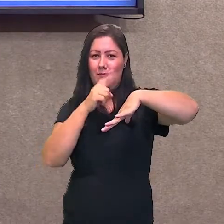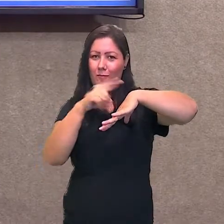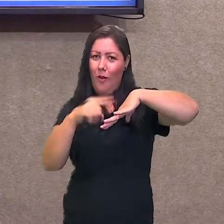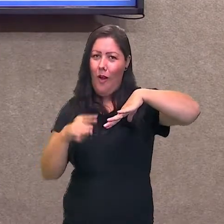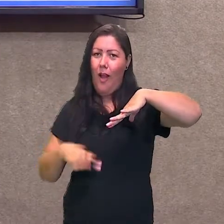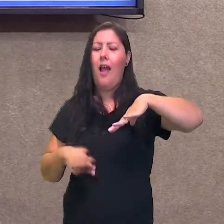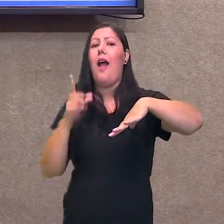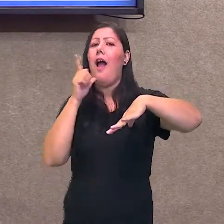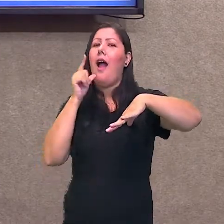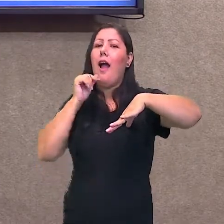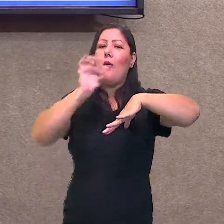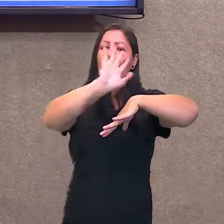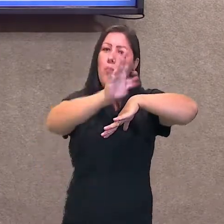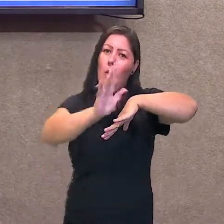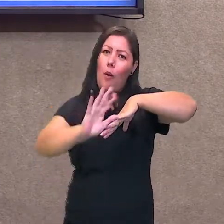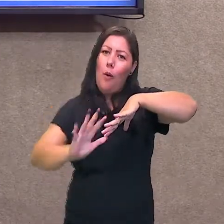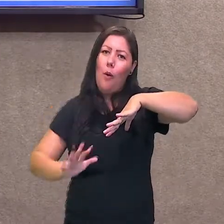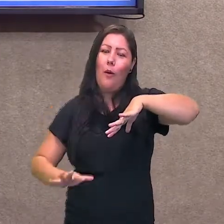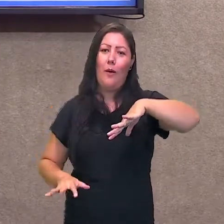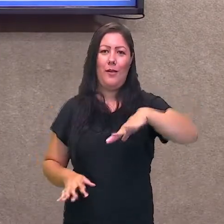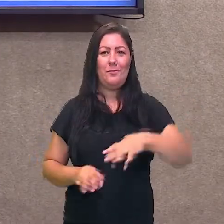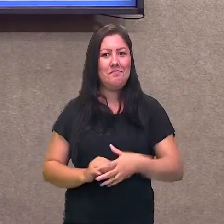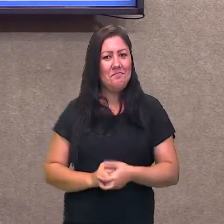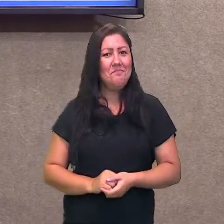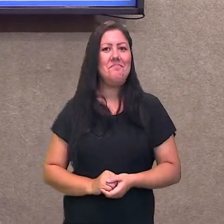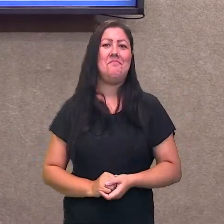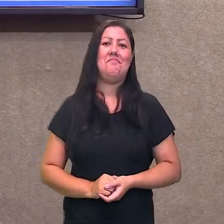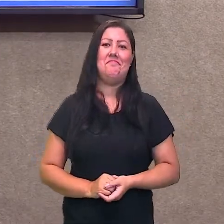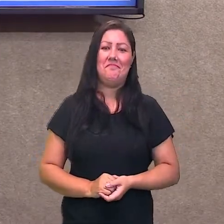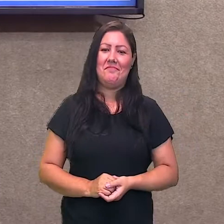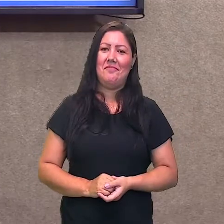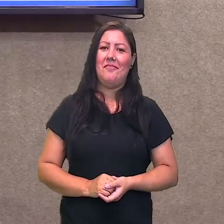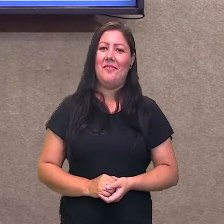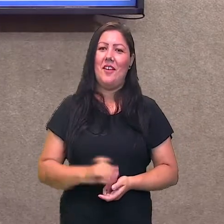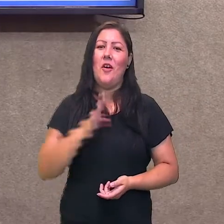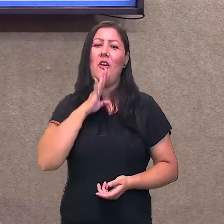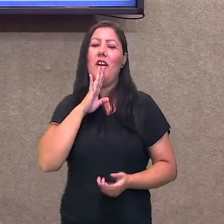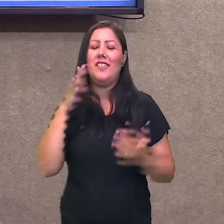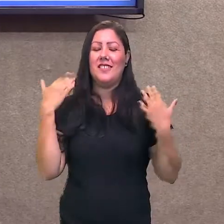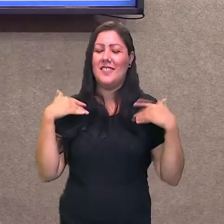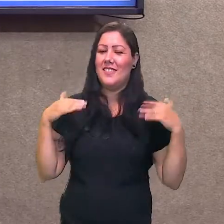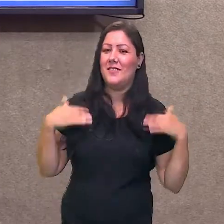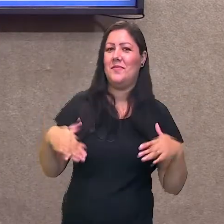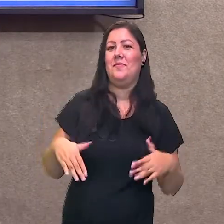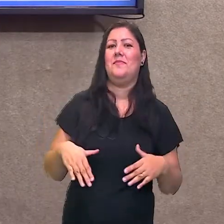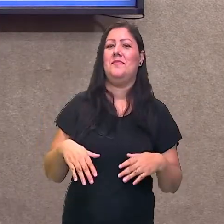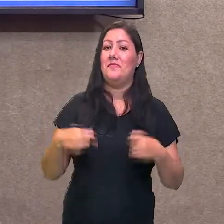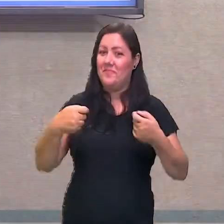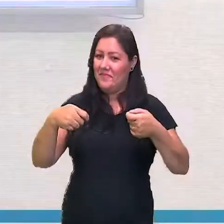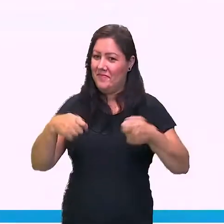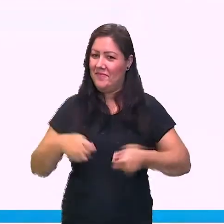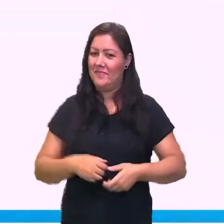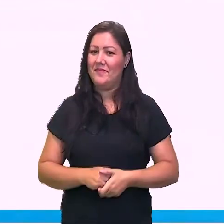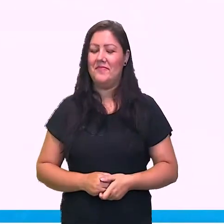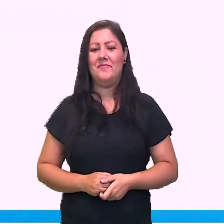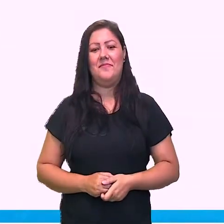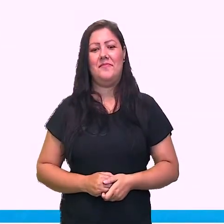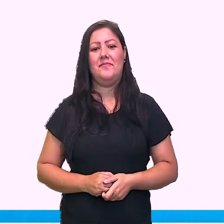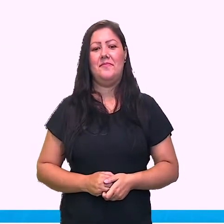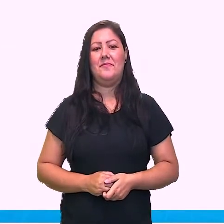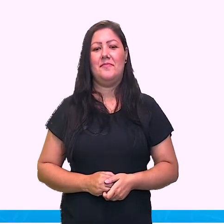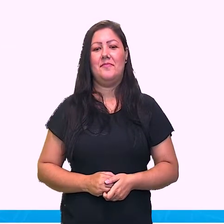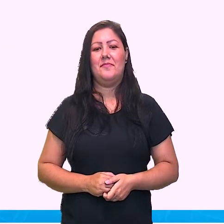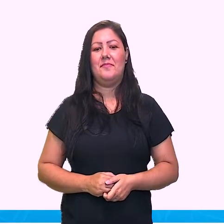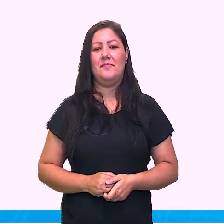7.000 quilômetros de praia. É muita coisa. Banhada pelo Oceano